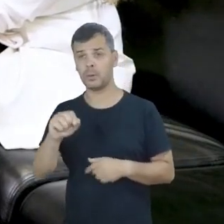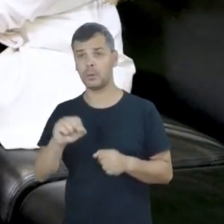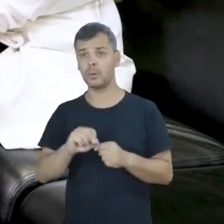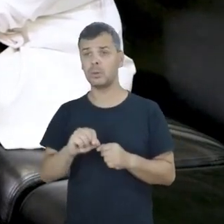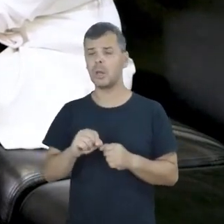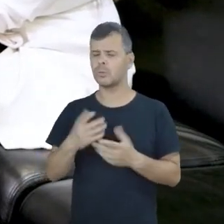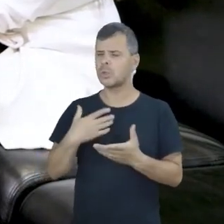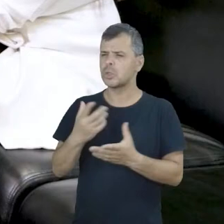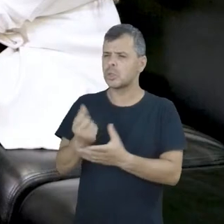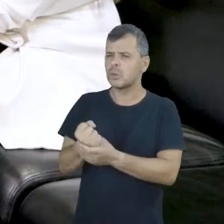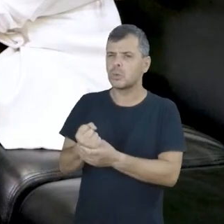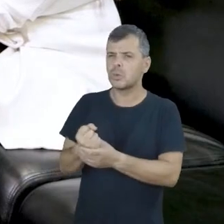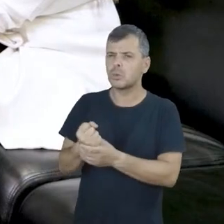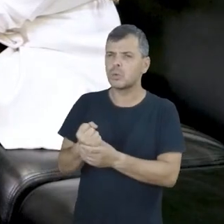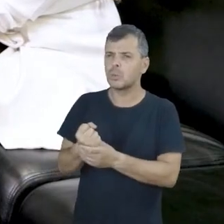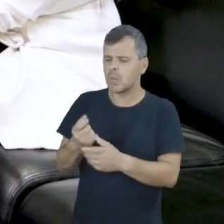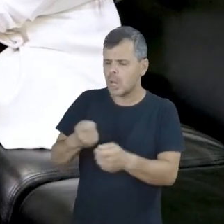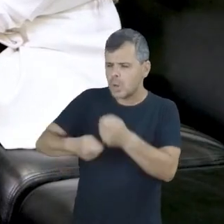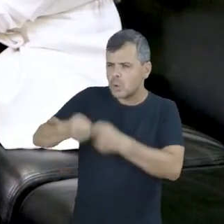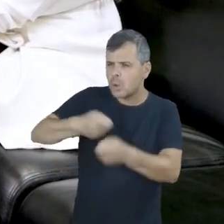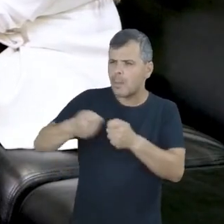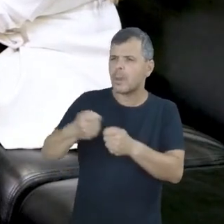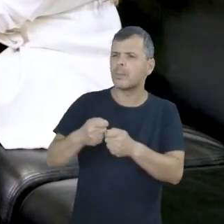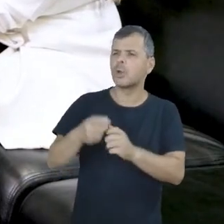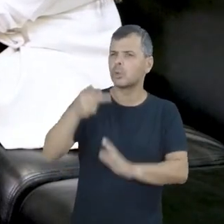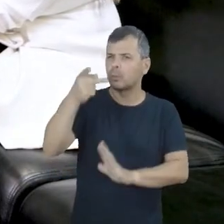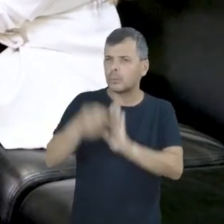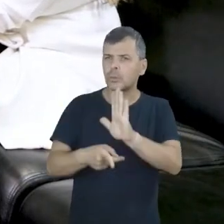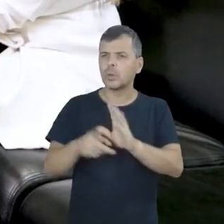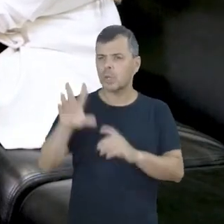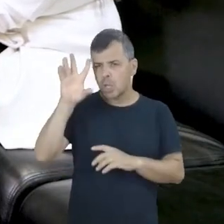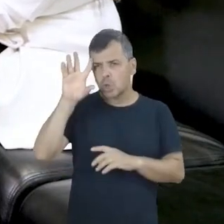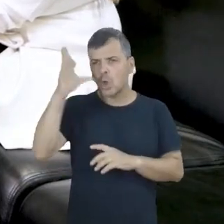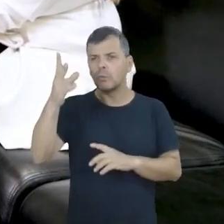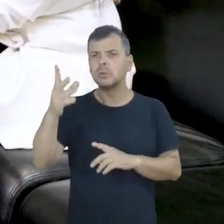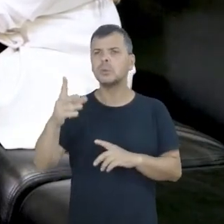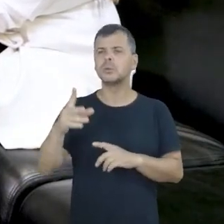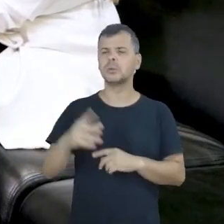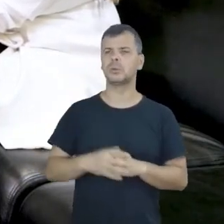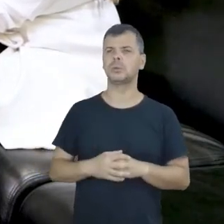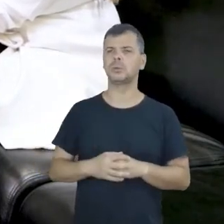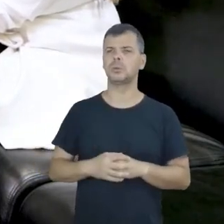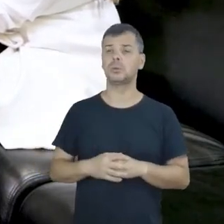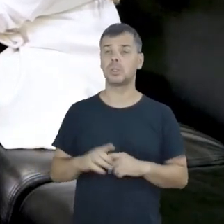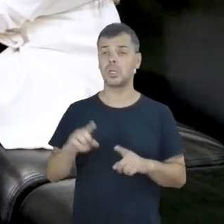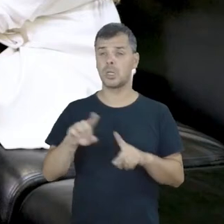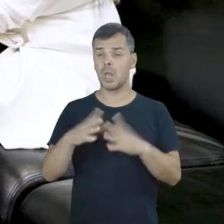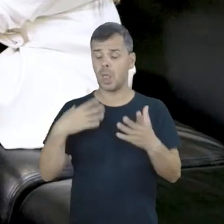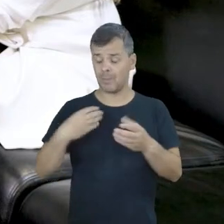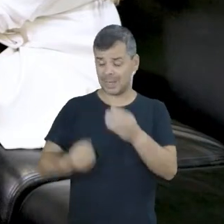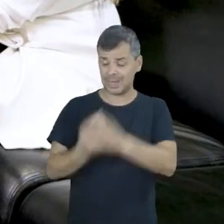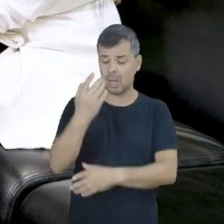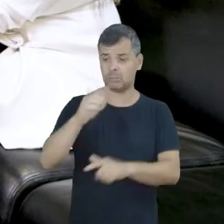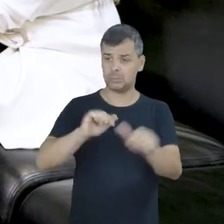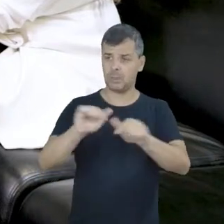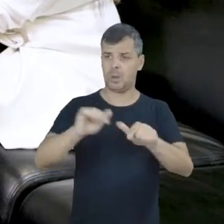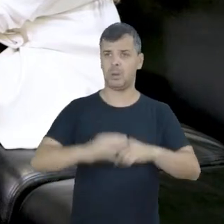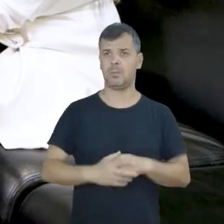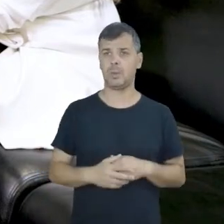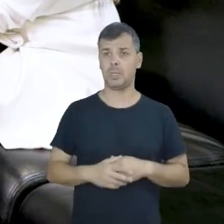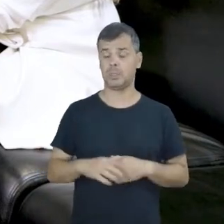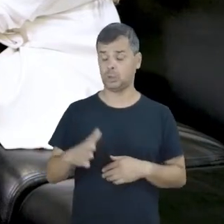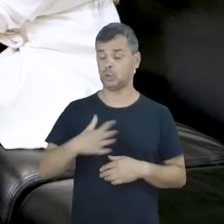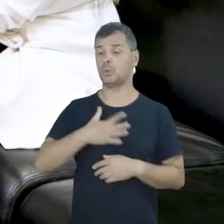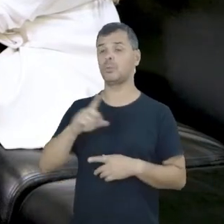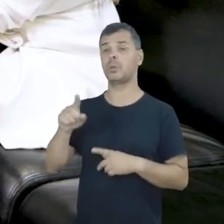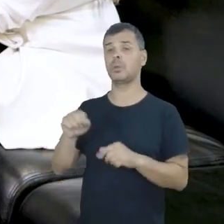está segurando ali o pulso da economia, do seu planejamento, as decisões que ele está tomando. Isso tudo leva à geração de empregos. Se